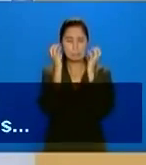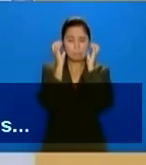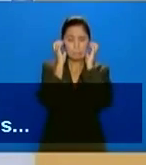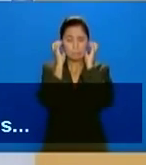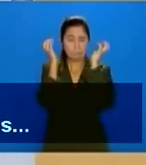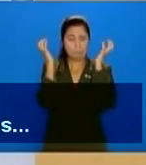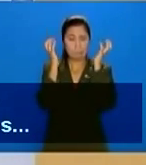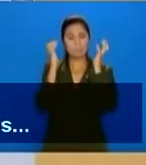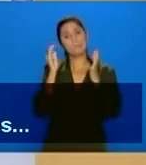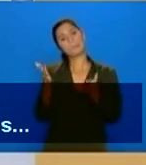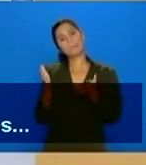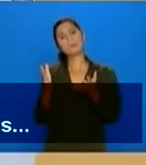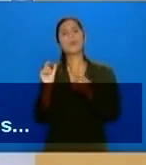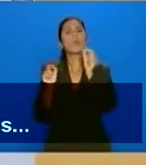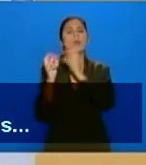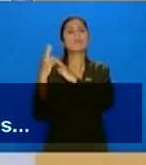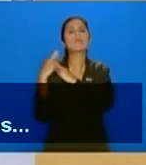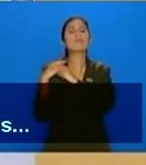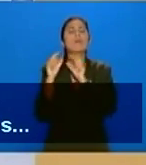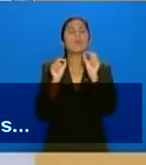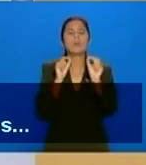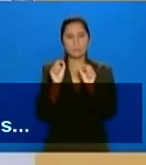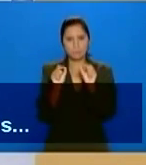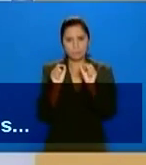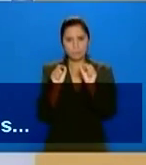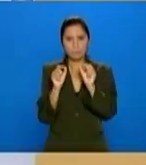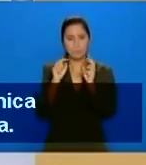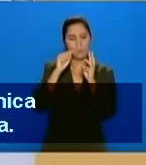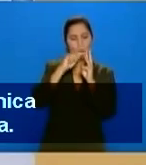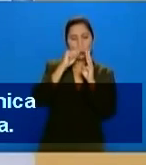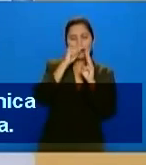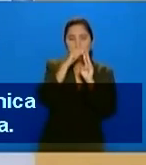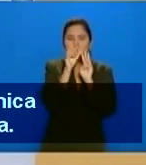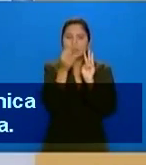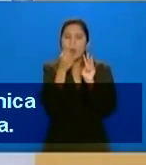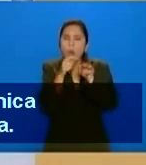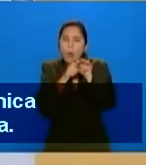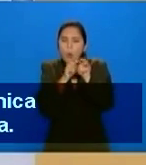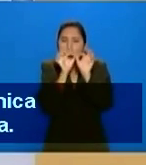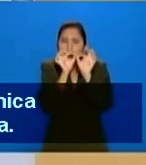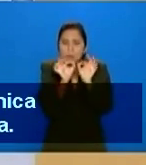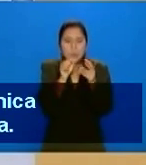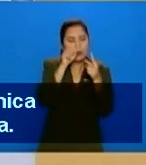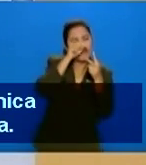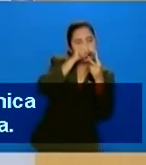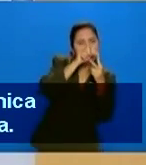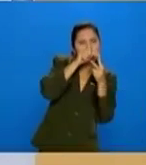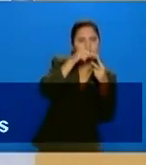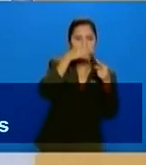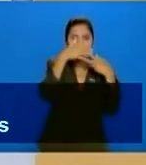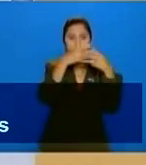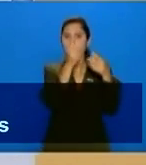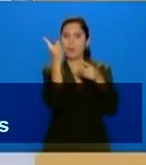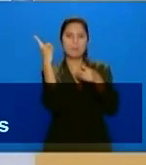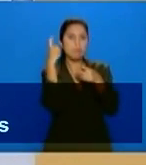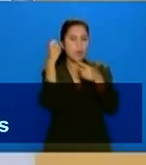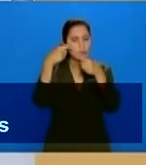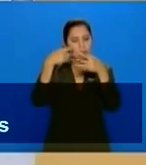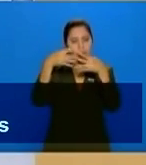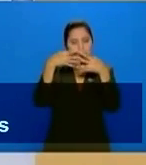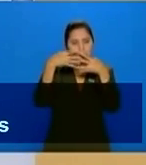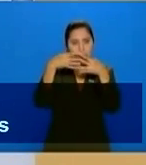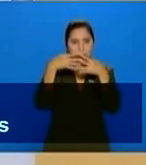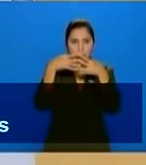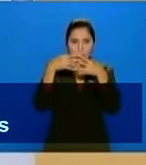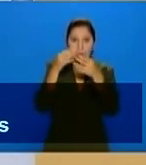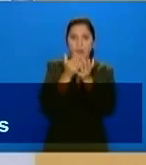também compõe. Qual a função da orelha média? Esses 3 ossículos, primeiro a membrana timpânica vibra quando o som chega. Então, ali já é o